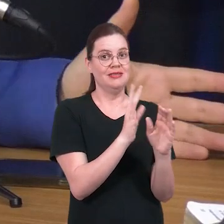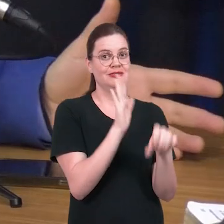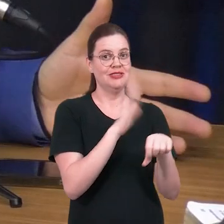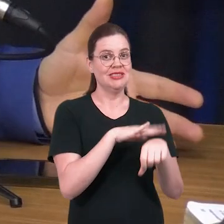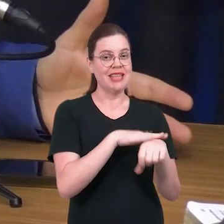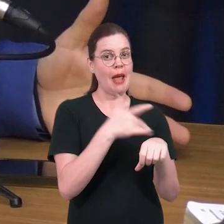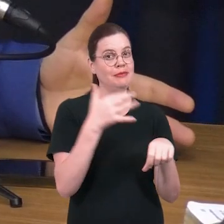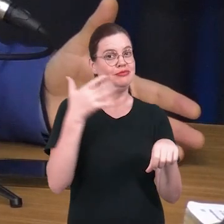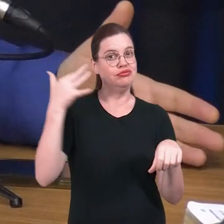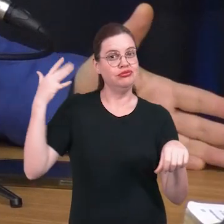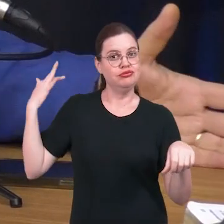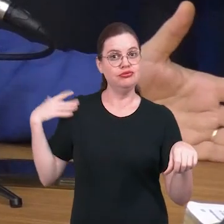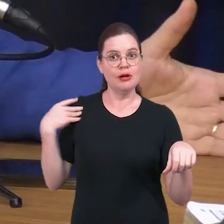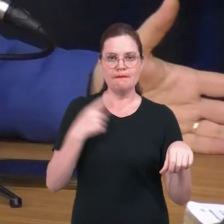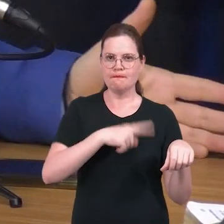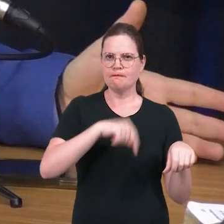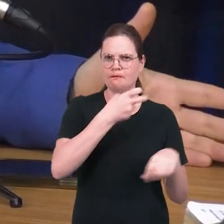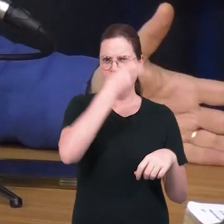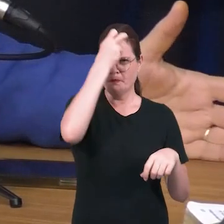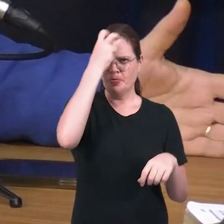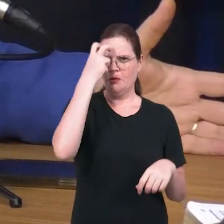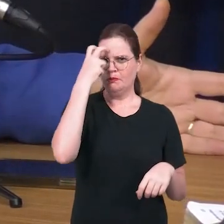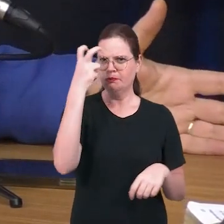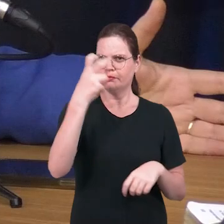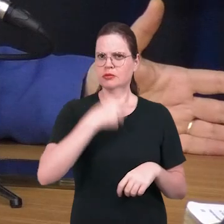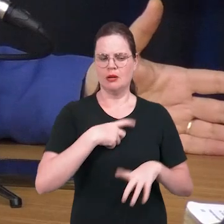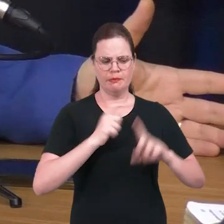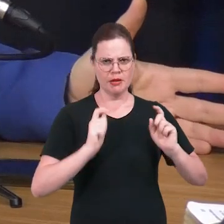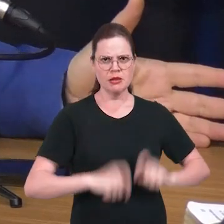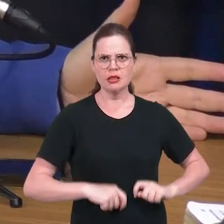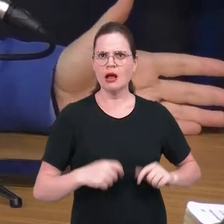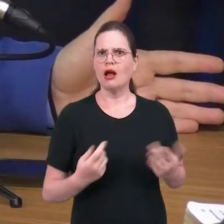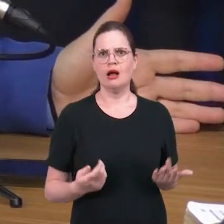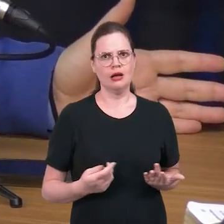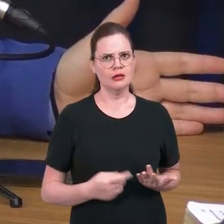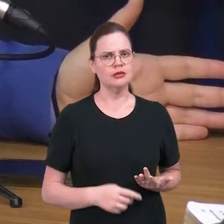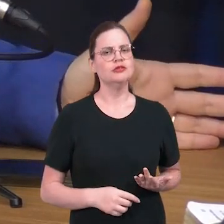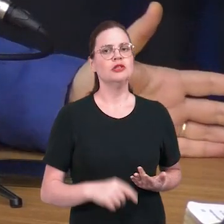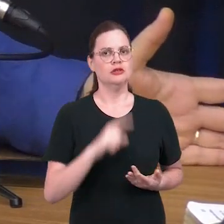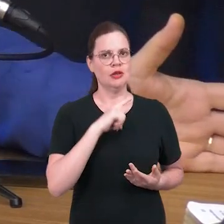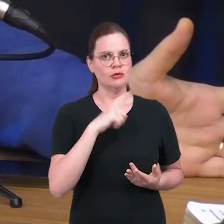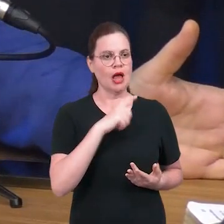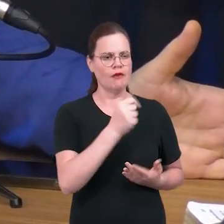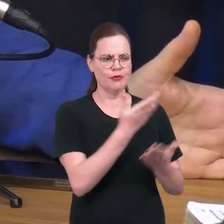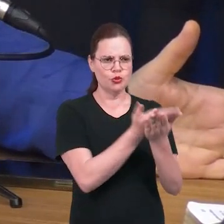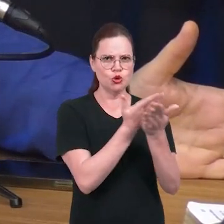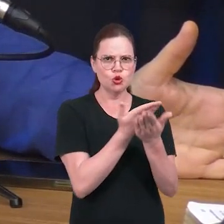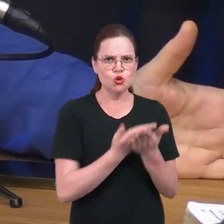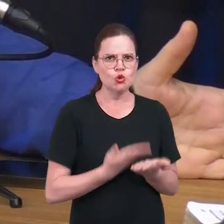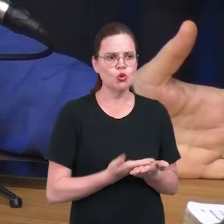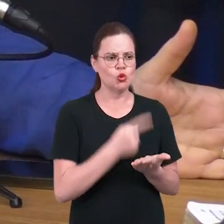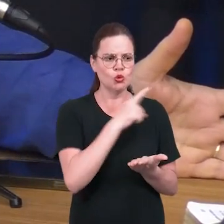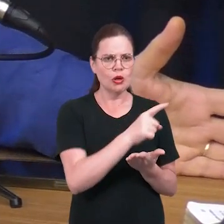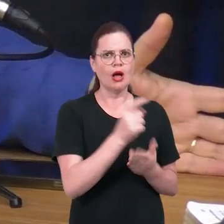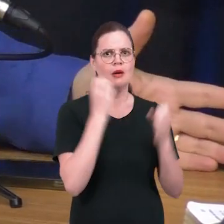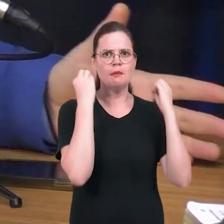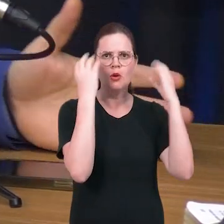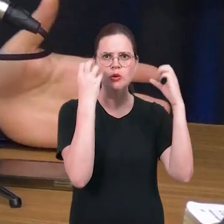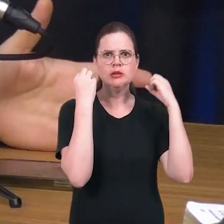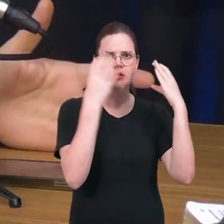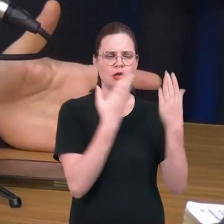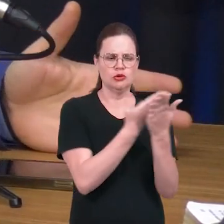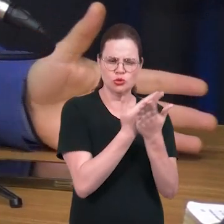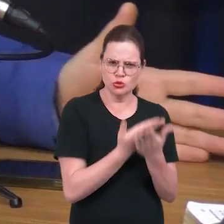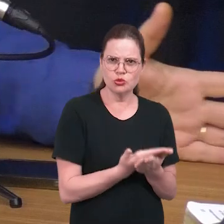Mas eles eram de uma inteligência, de uma capacidade, né? Então houve um preparo humano na vida de Moisés.